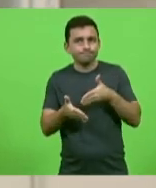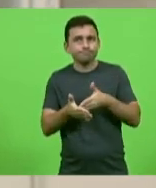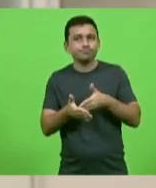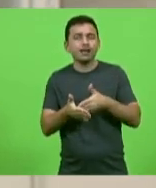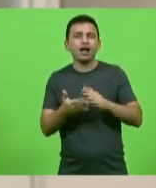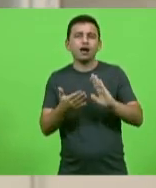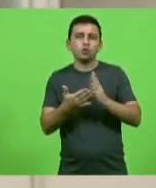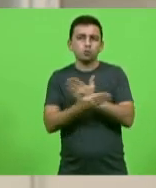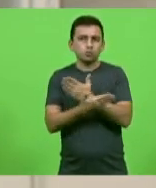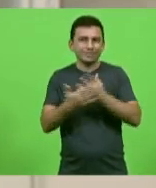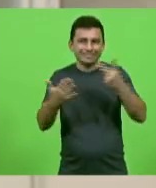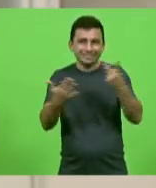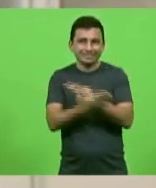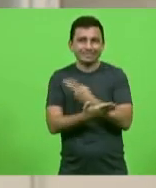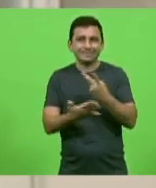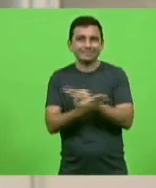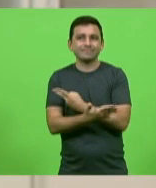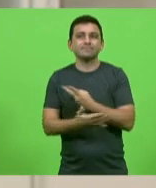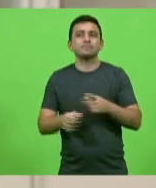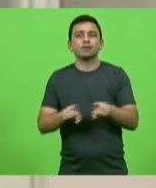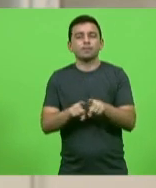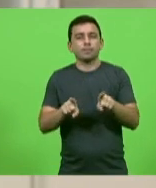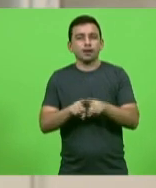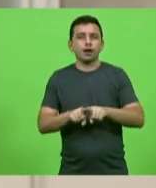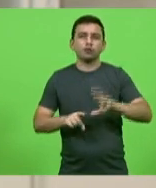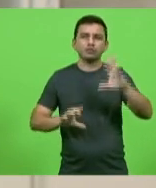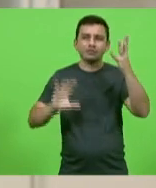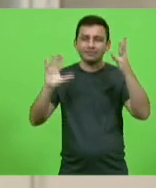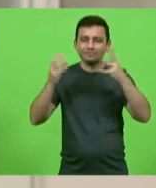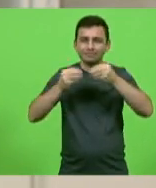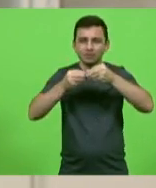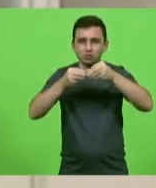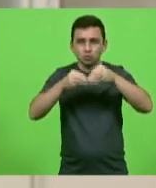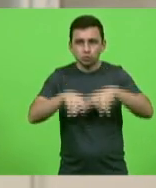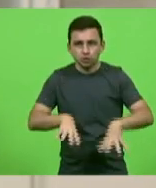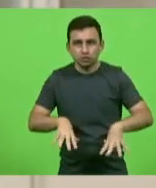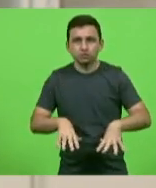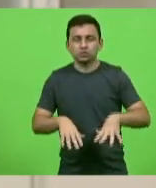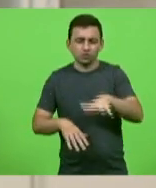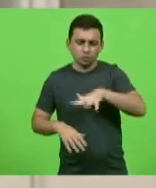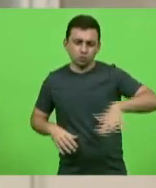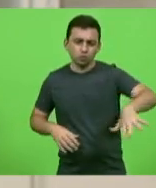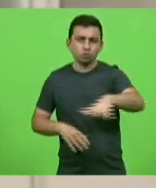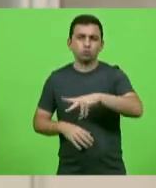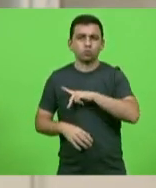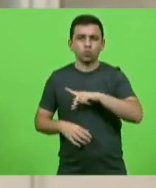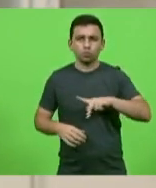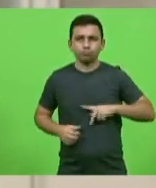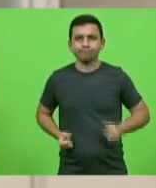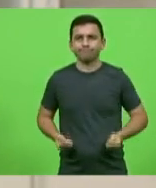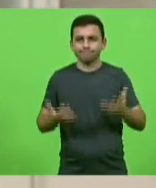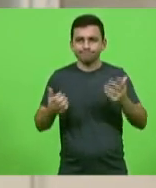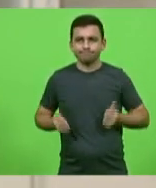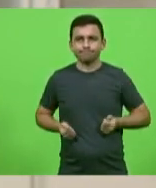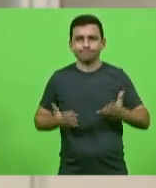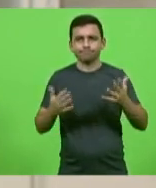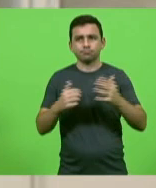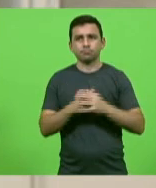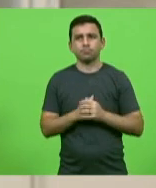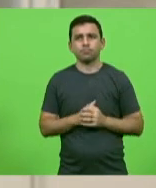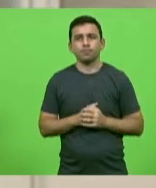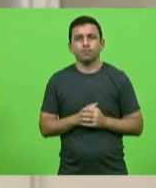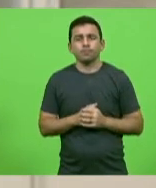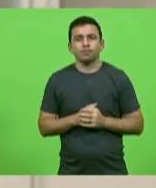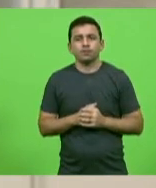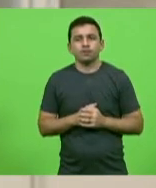cometimento de Atos ilícitos e causadores de prejuízos ao erário por seus subordinados diretos e